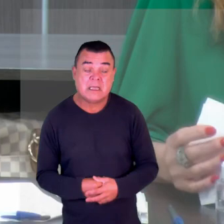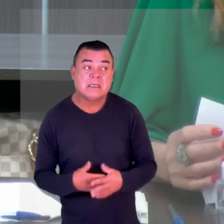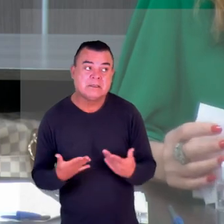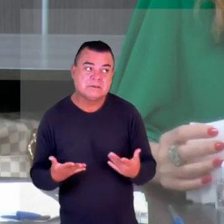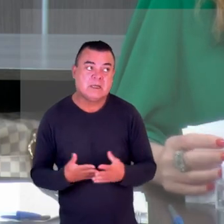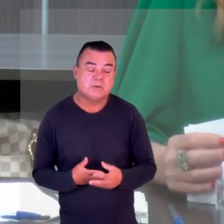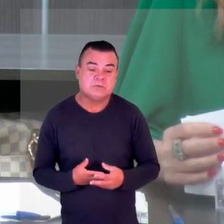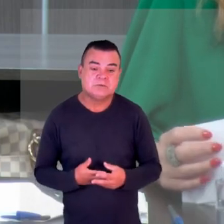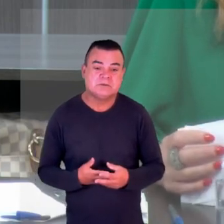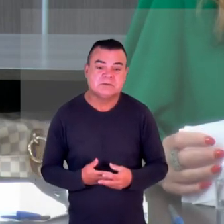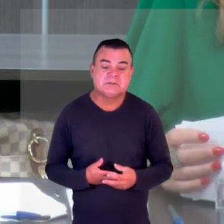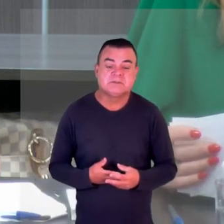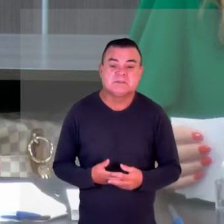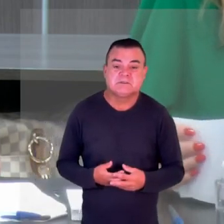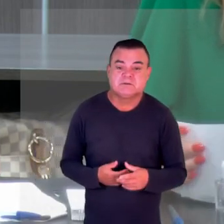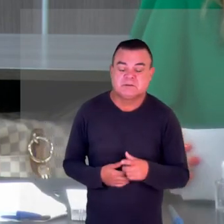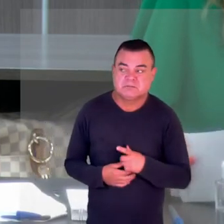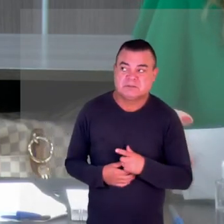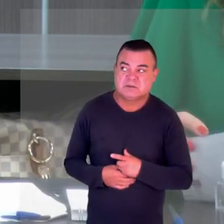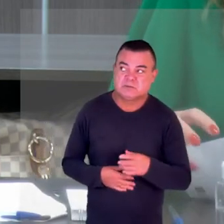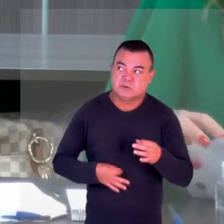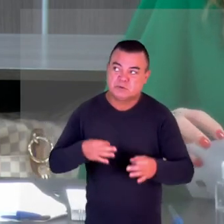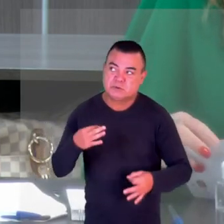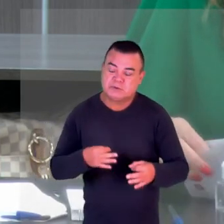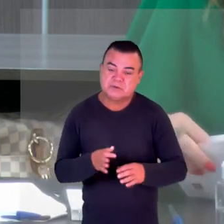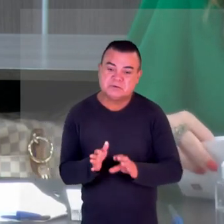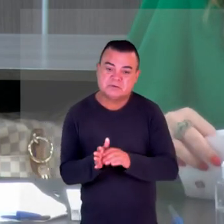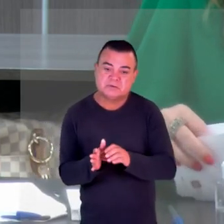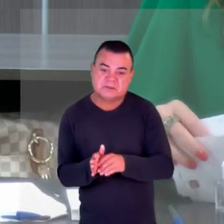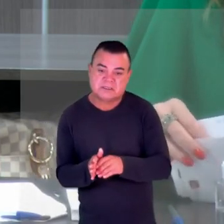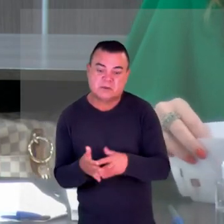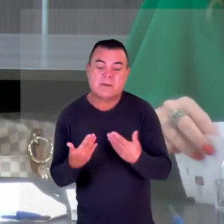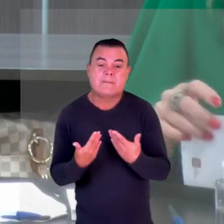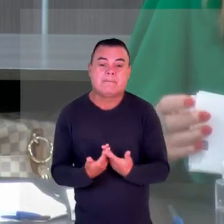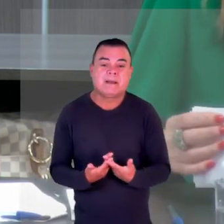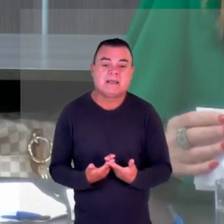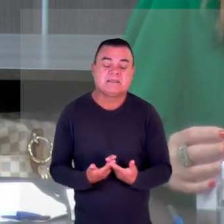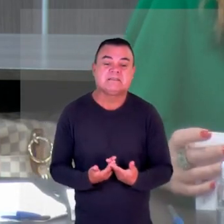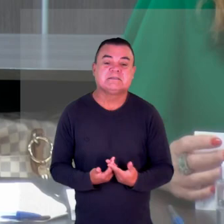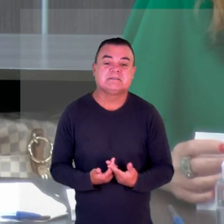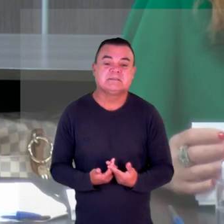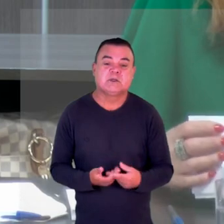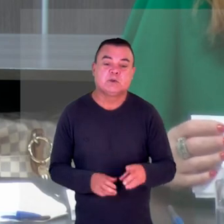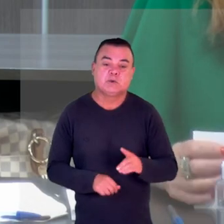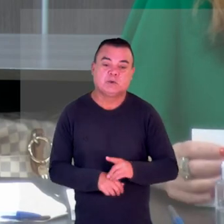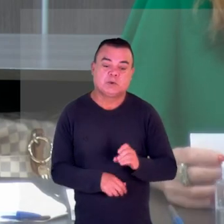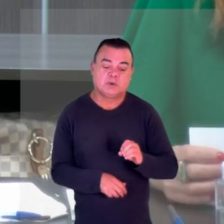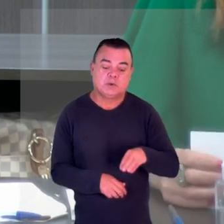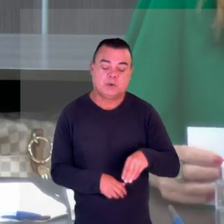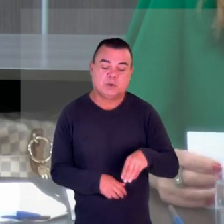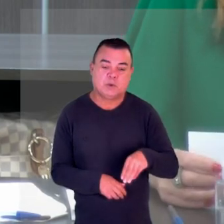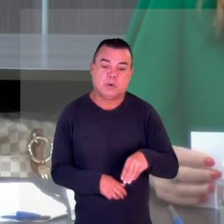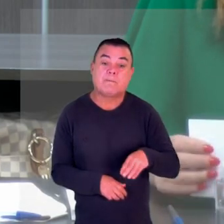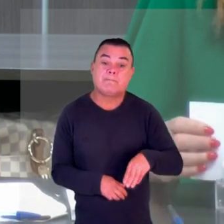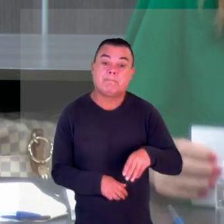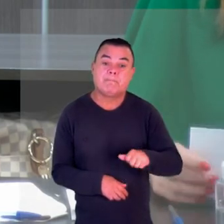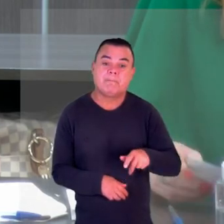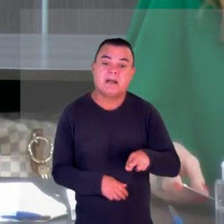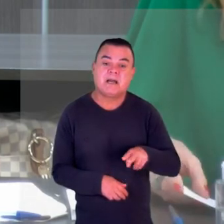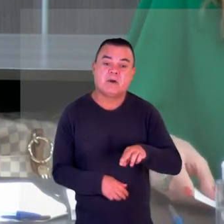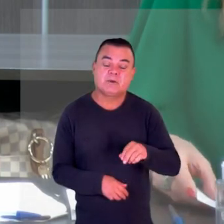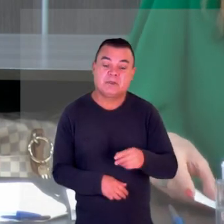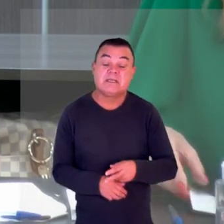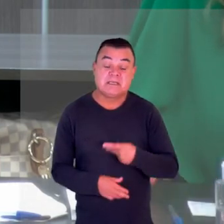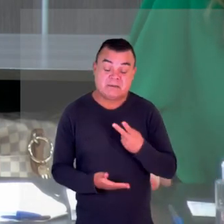e dos conceitos mas é como o dom Mauro diz né direito à alimentação só existe assim com uma mesa com a